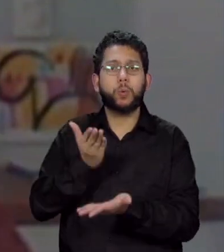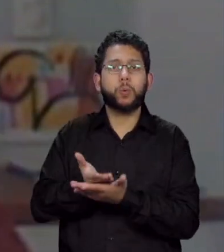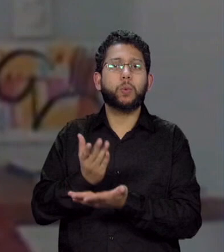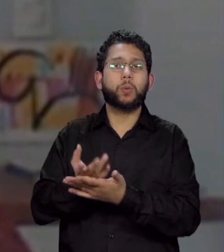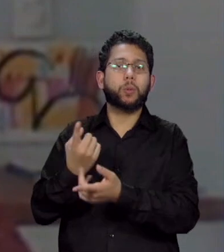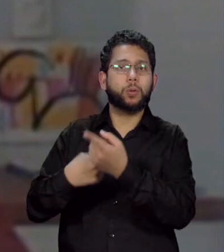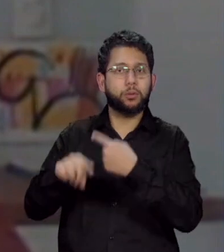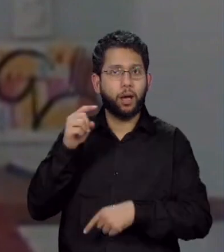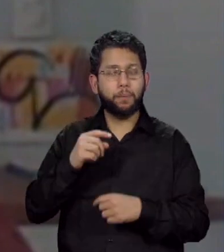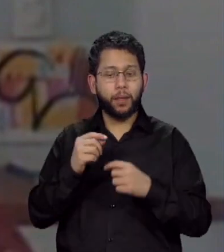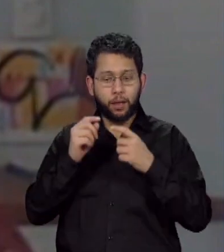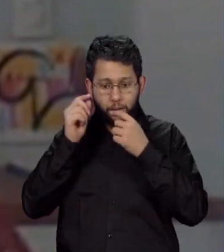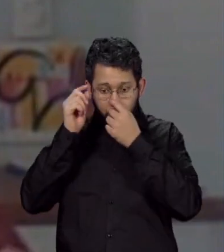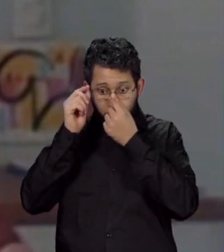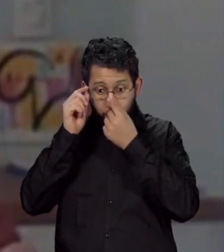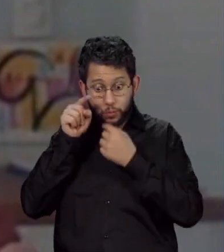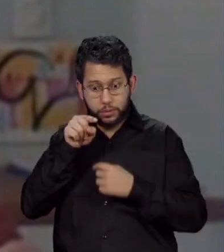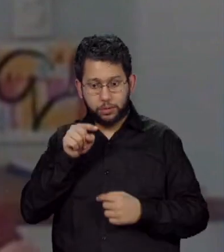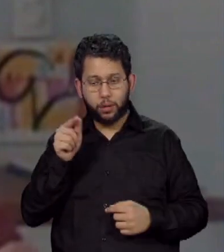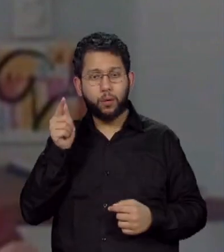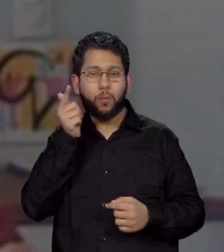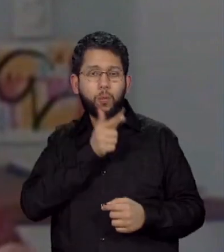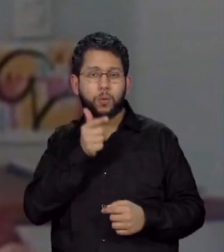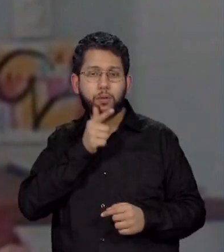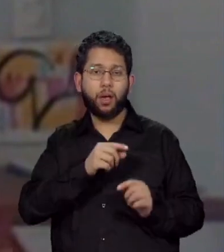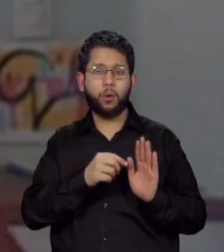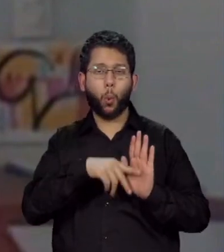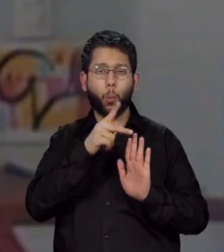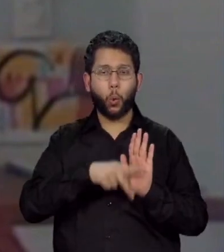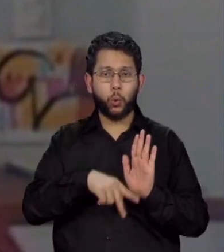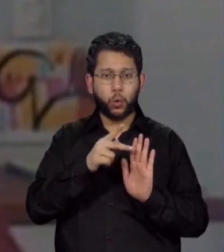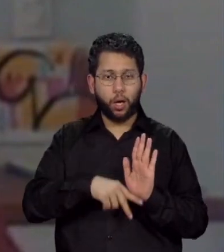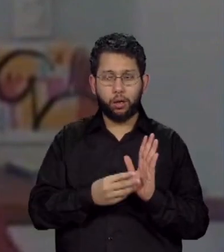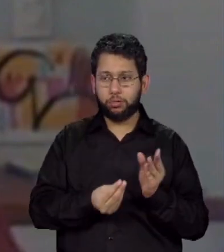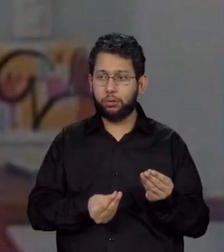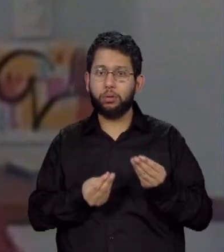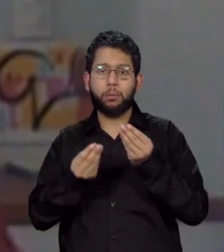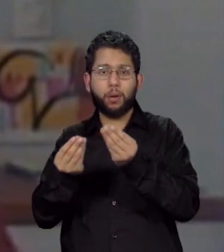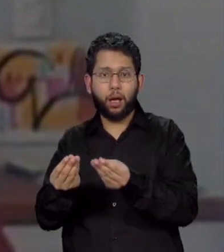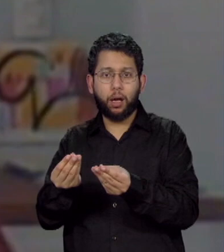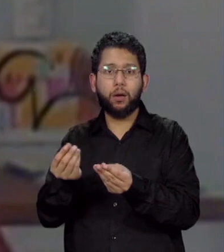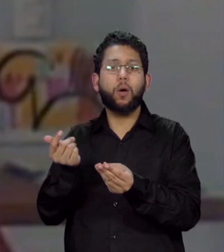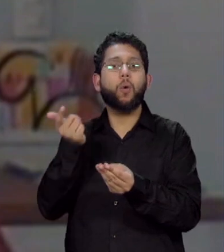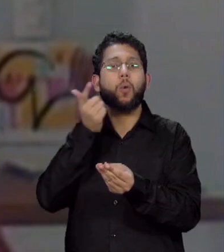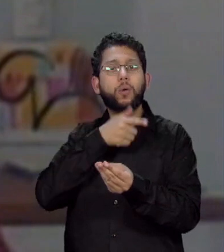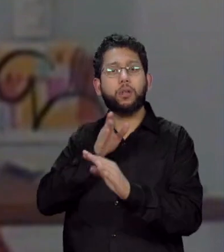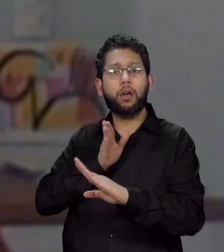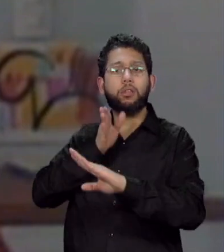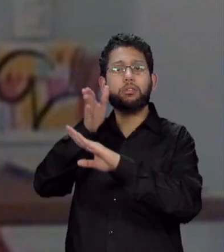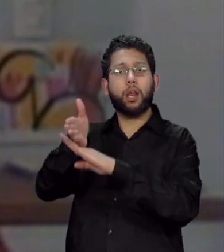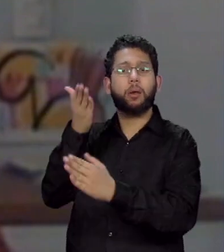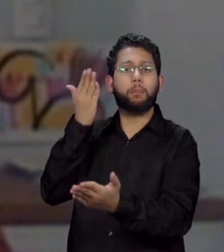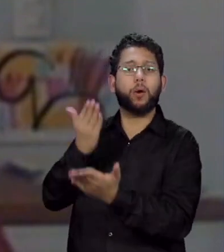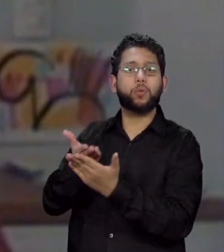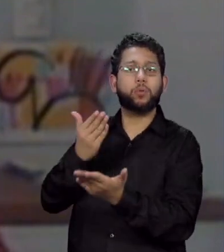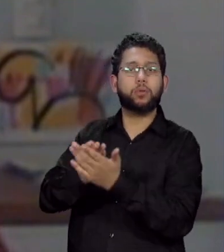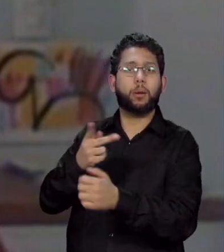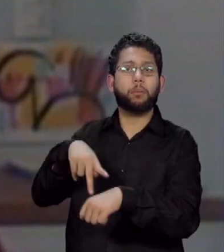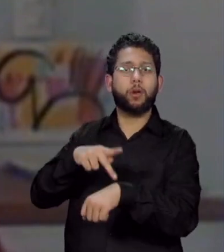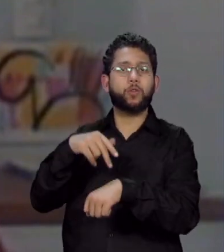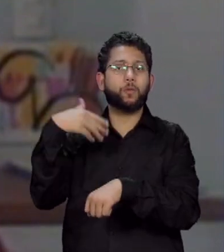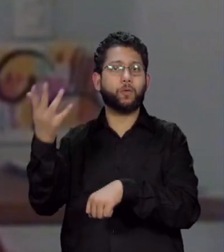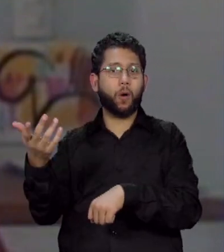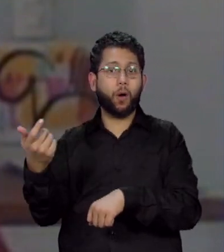pode aplicar, né, submeter a sua aplicação para estudar, fazer uma complementação de estudos fora com uma